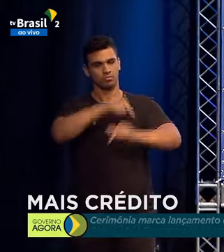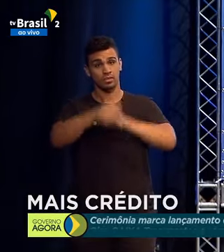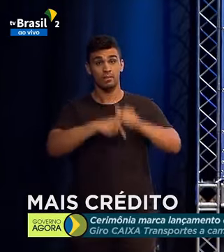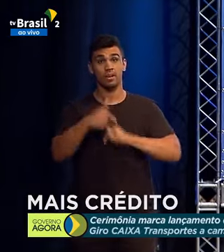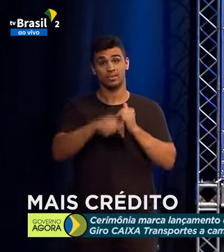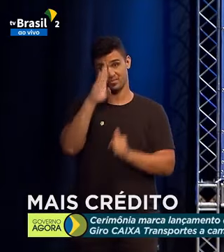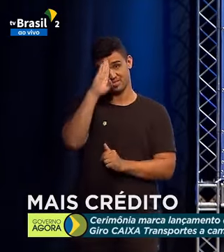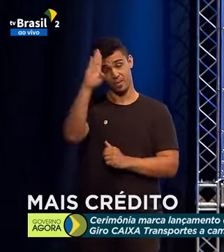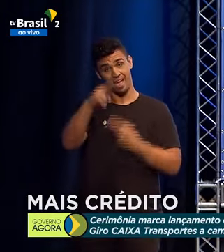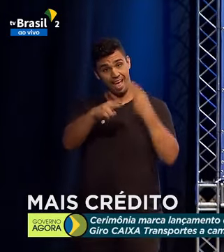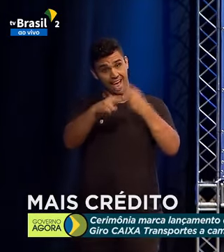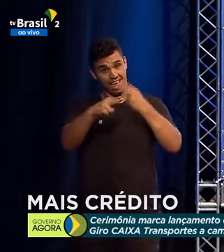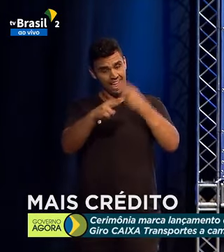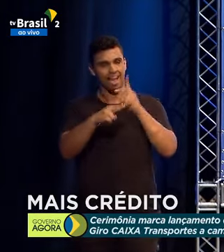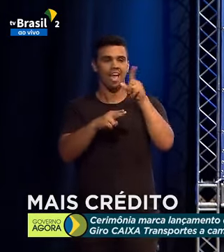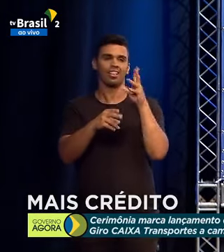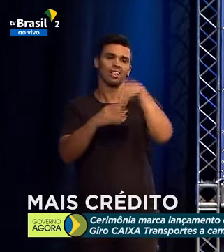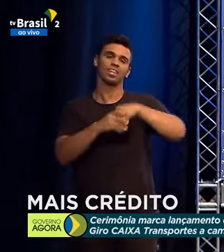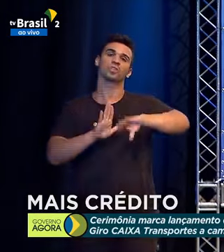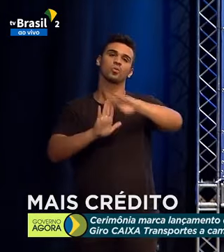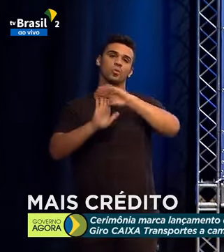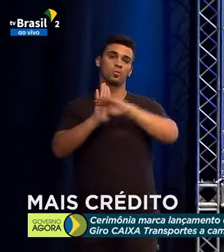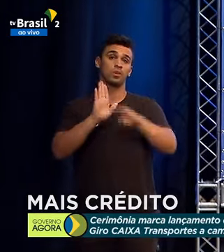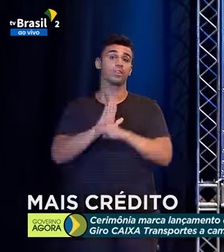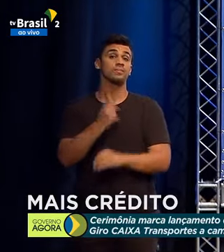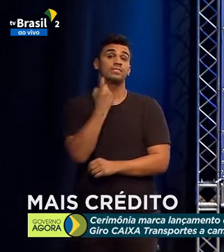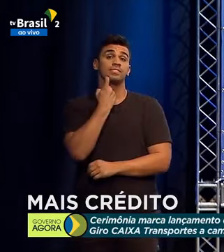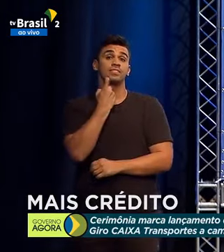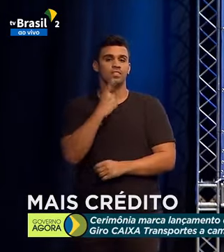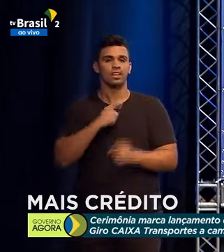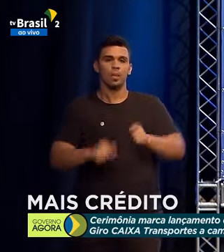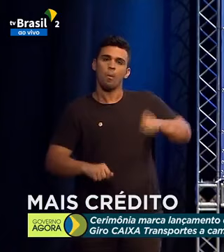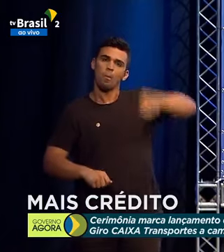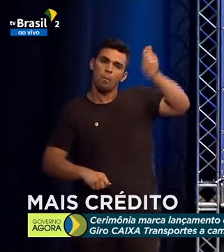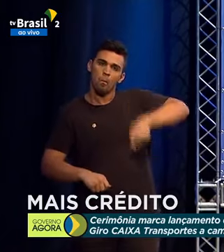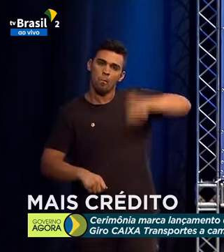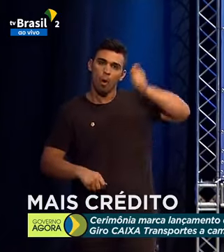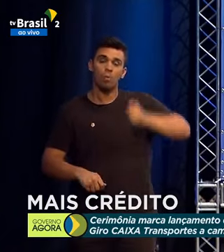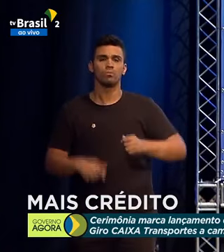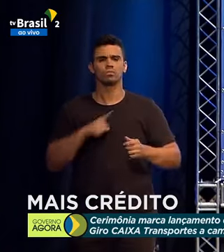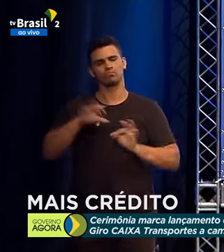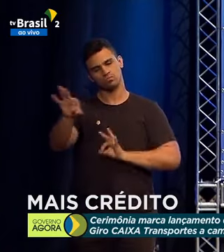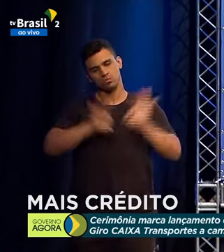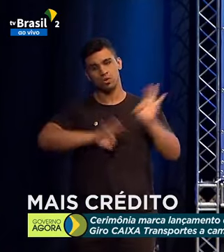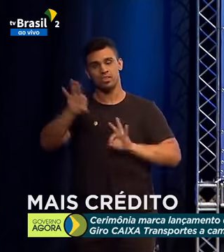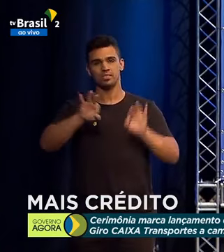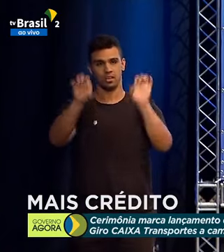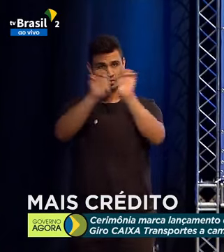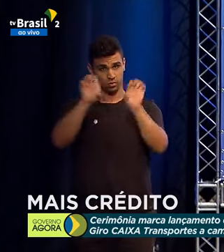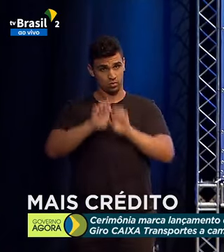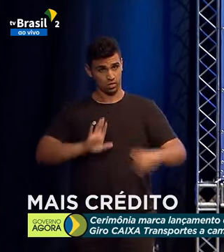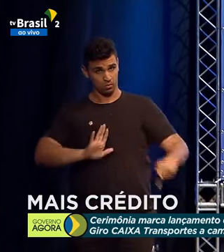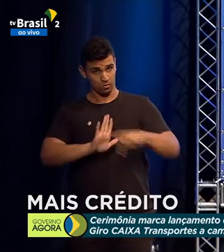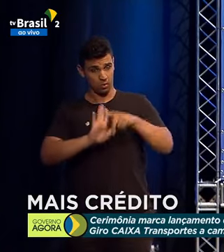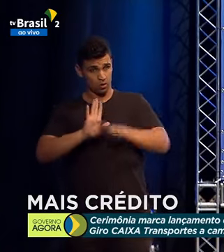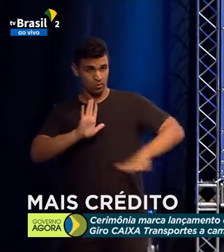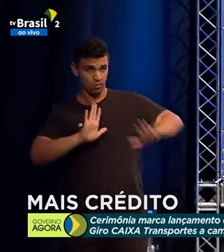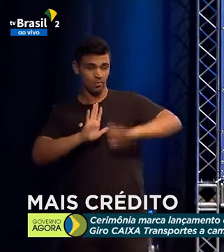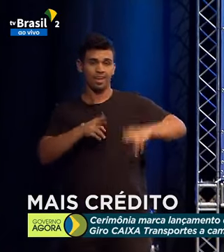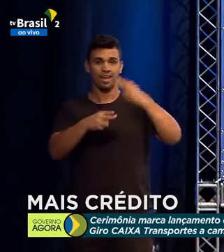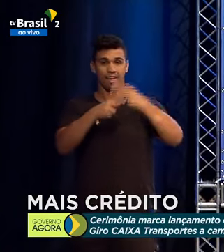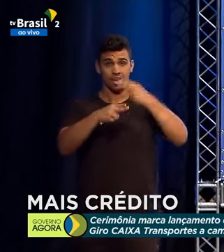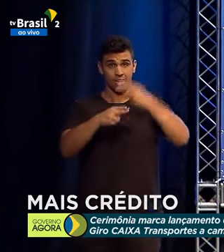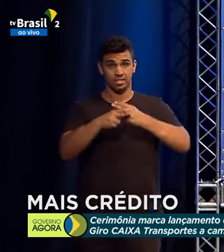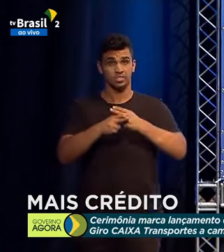inclusive, é parte desse programa. Sexta-feira tem leilão, organizado, estruturado pela Caixa. Mas já